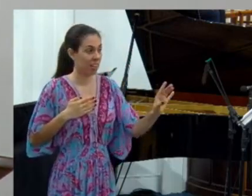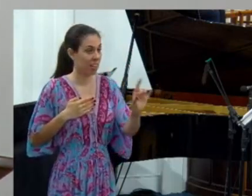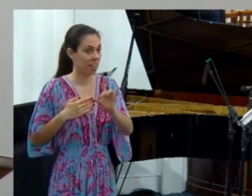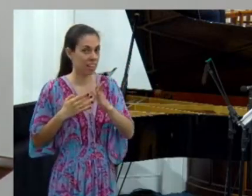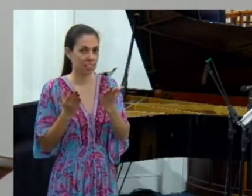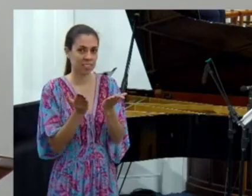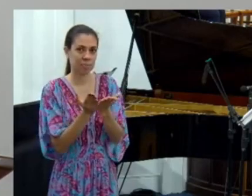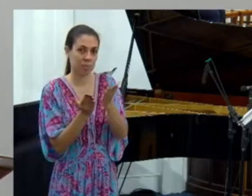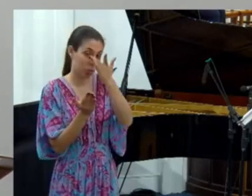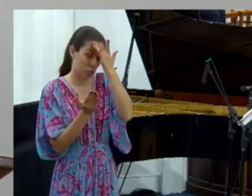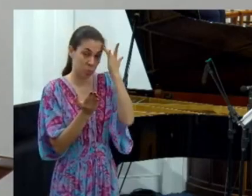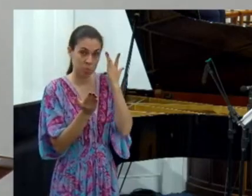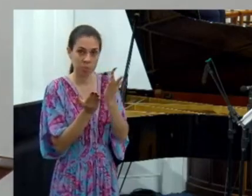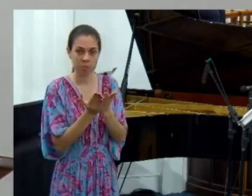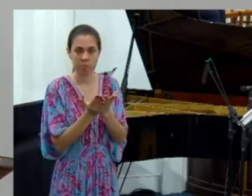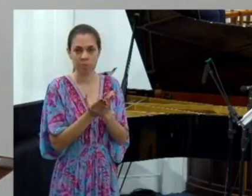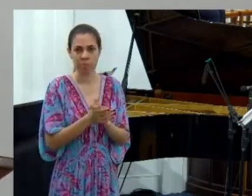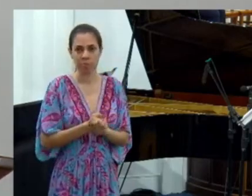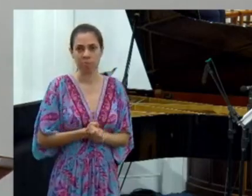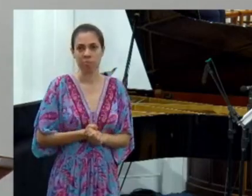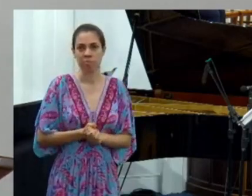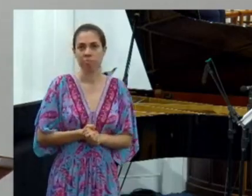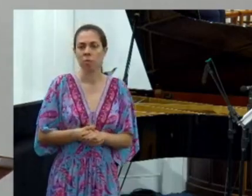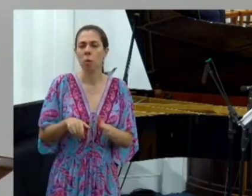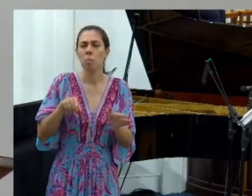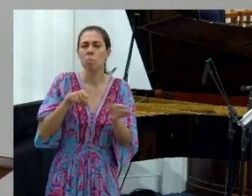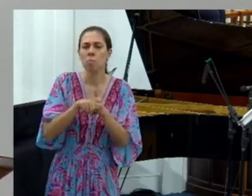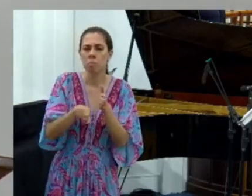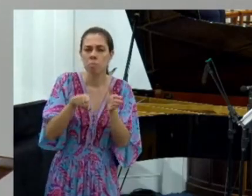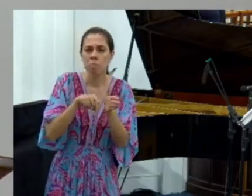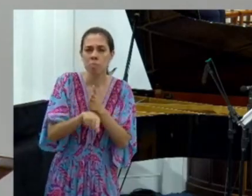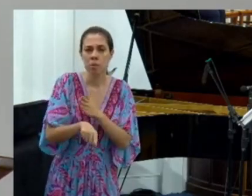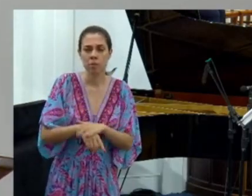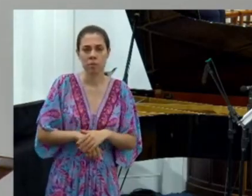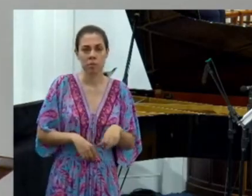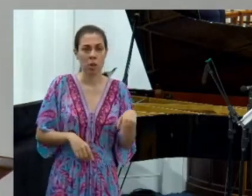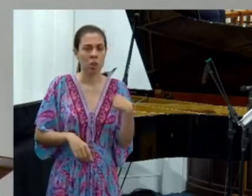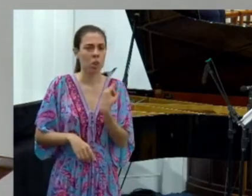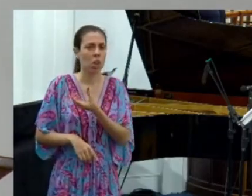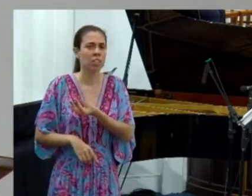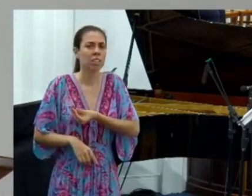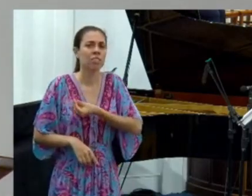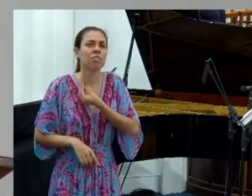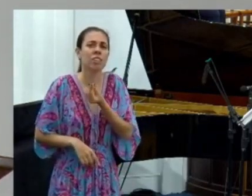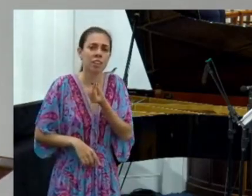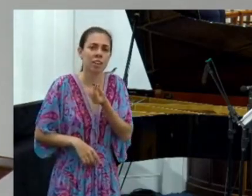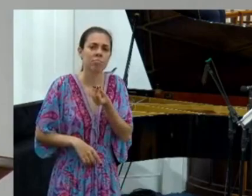é: como está o templo que é a nossa vida?